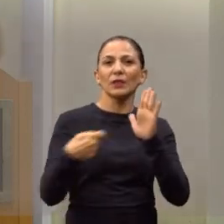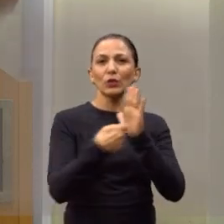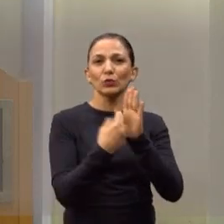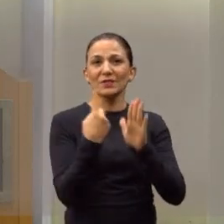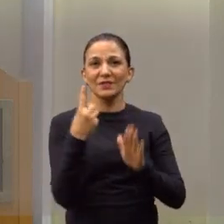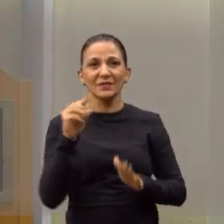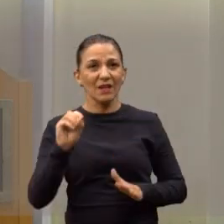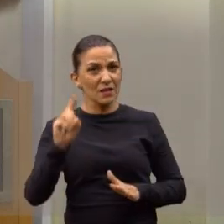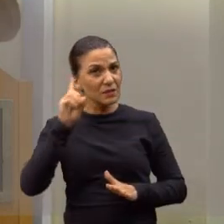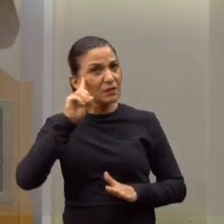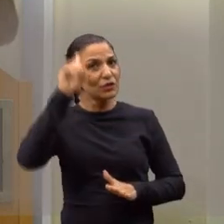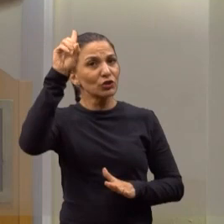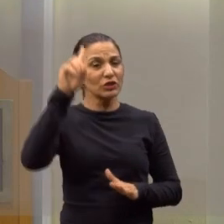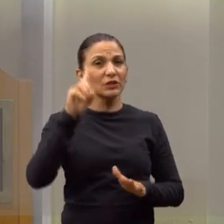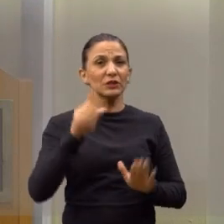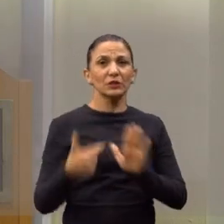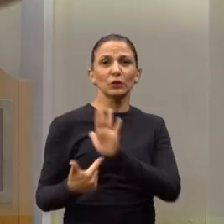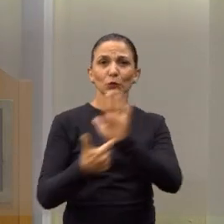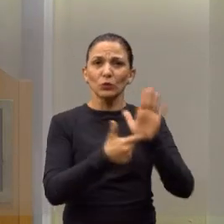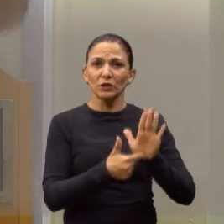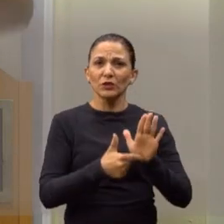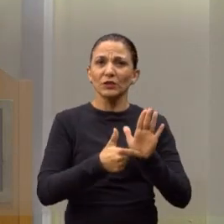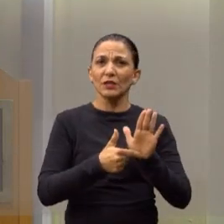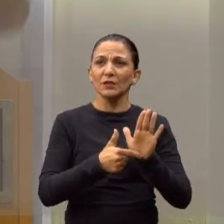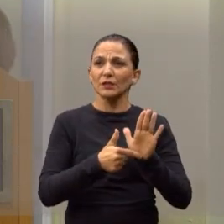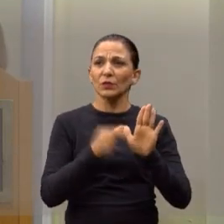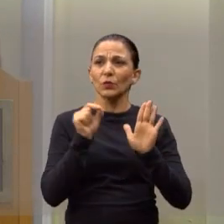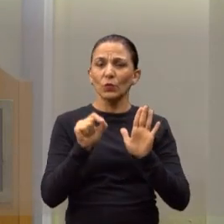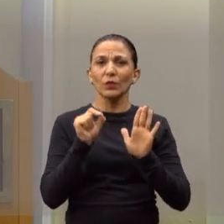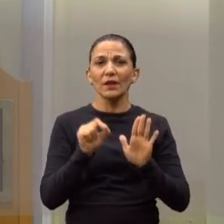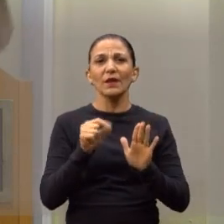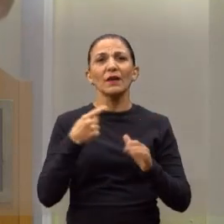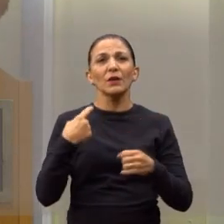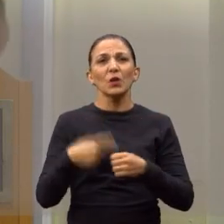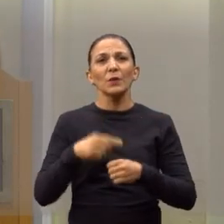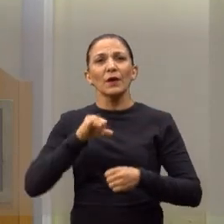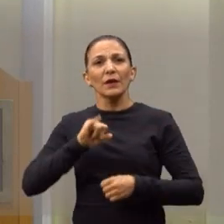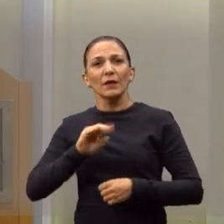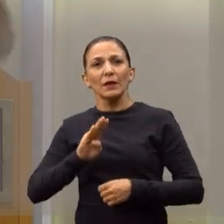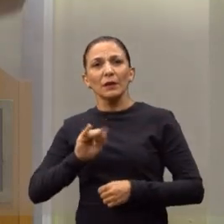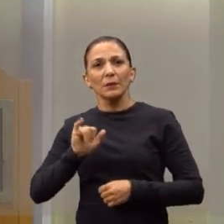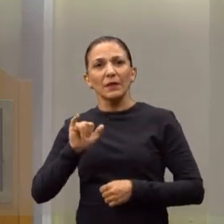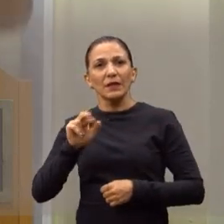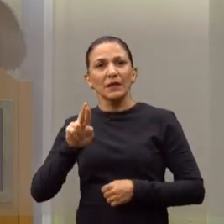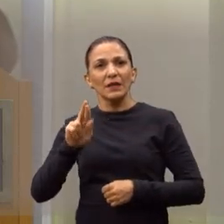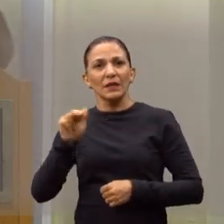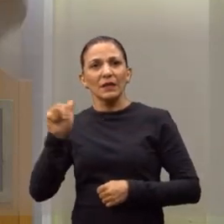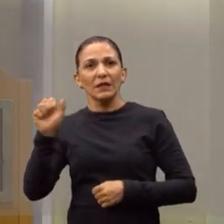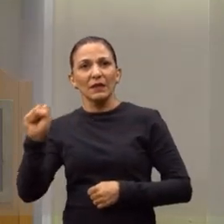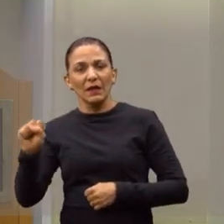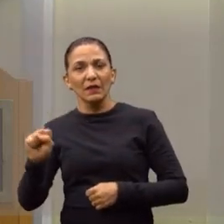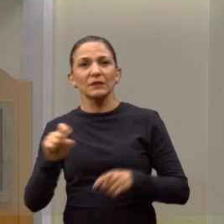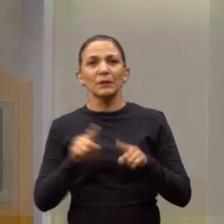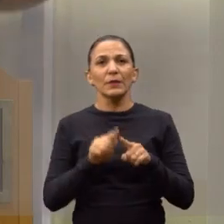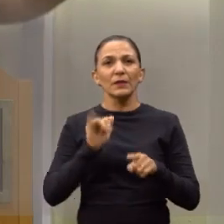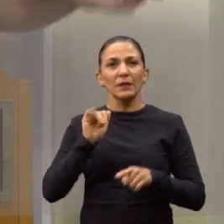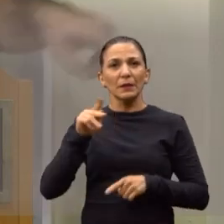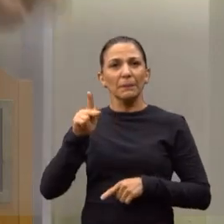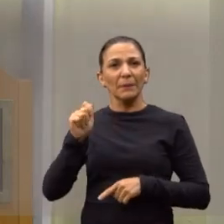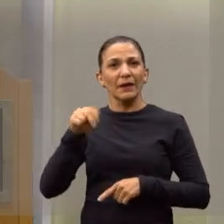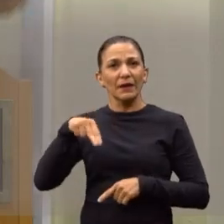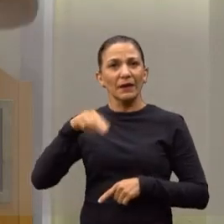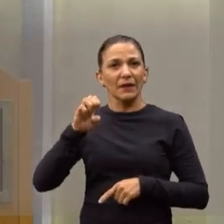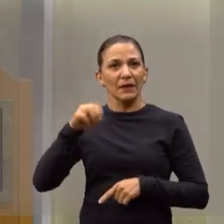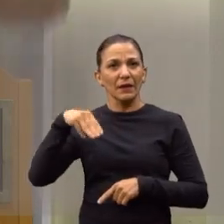10 dias, e eu só queria sublinhar, na situação do Jardim dos Ibirás, do Jardim Ipanema, na semana passada, quando caiu aquele